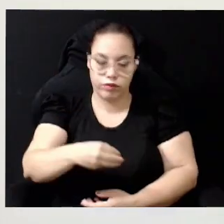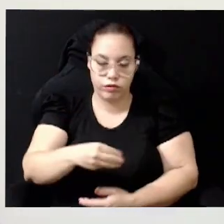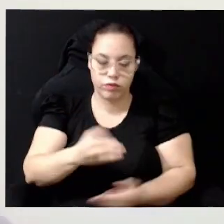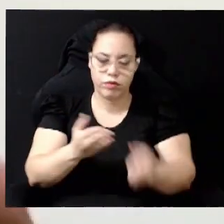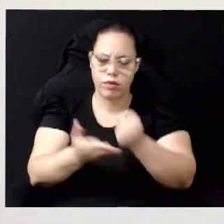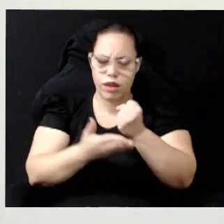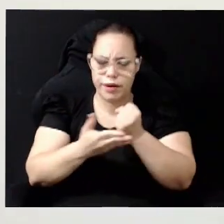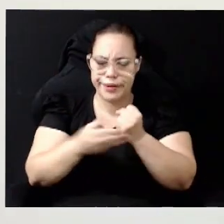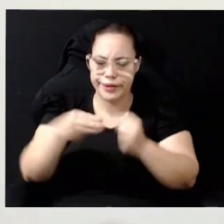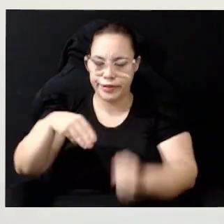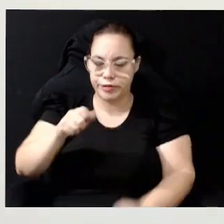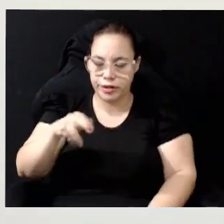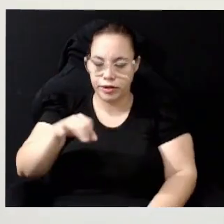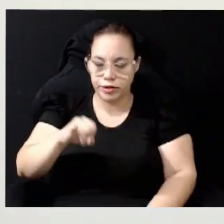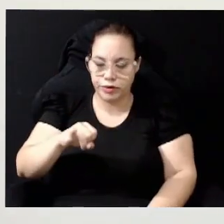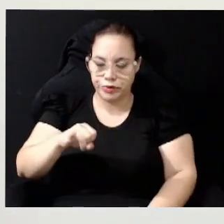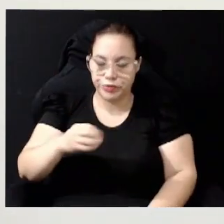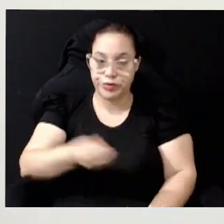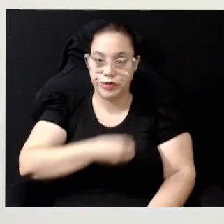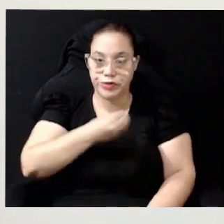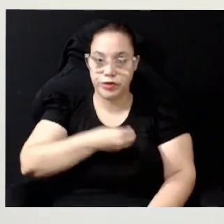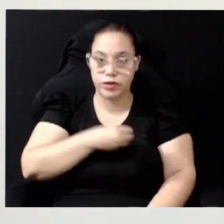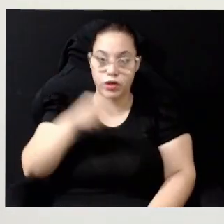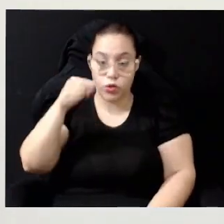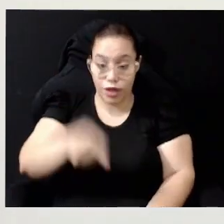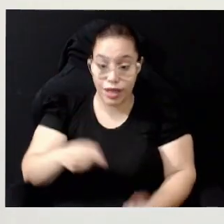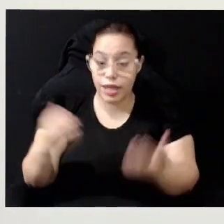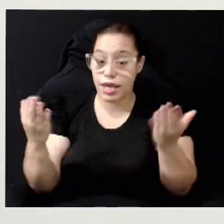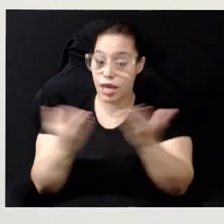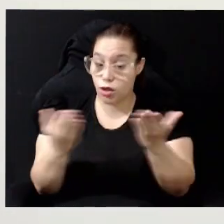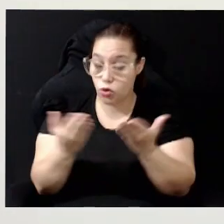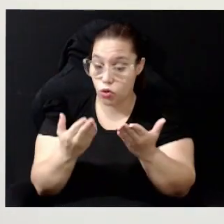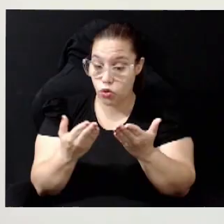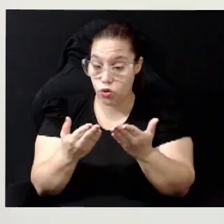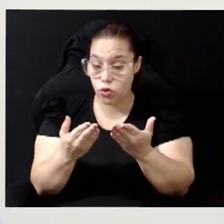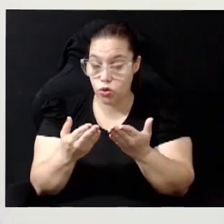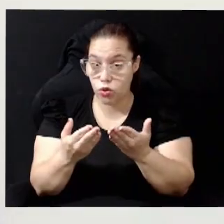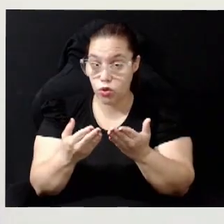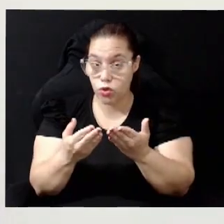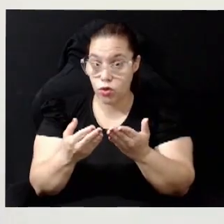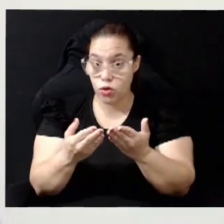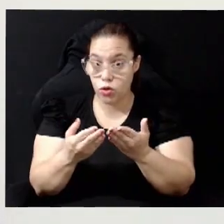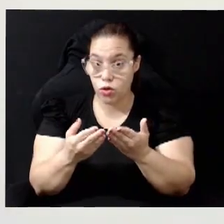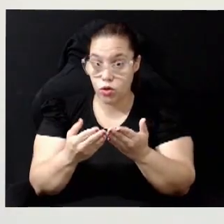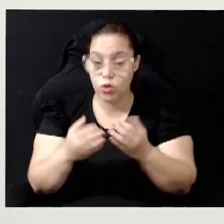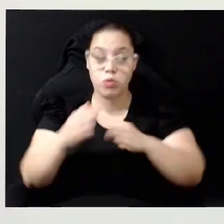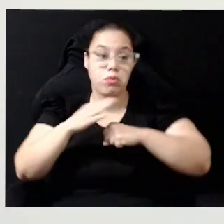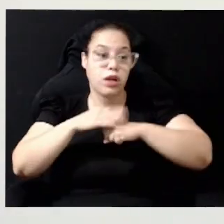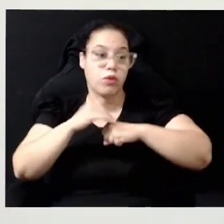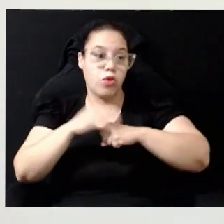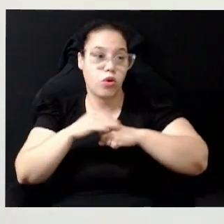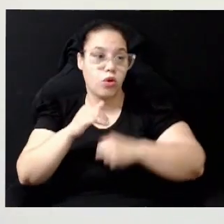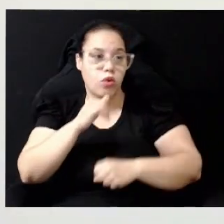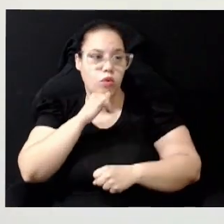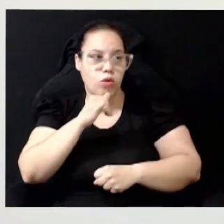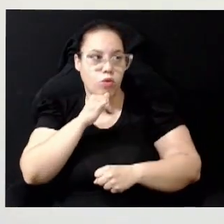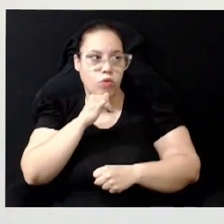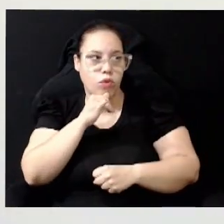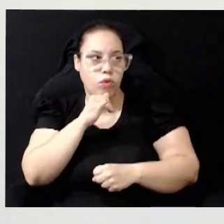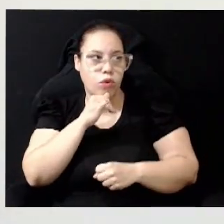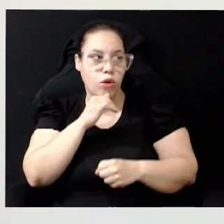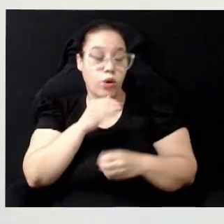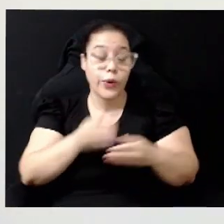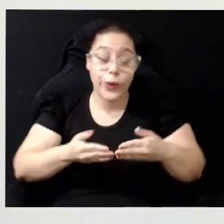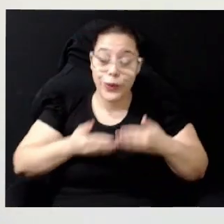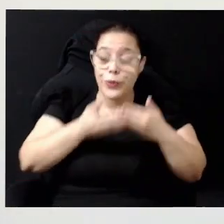é viver o aqui e agora com uma atitude mais amorosa, com uma certa gentileza, com